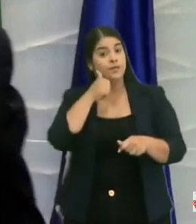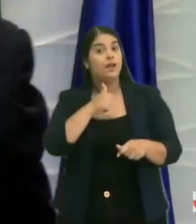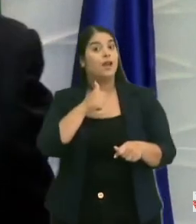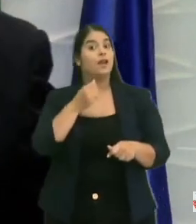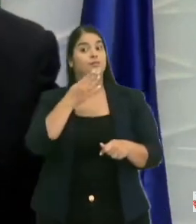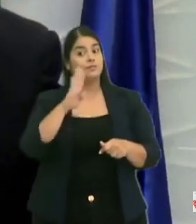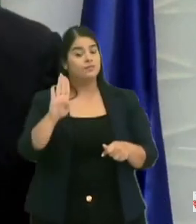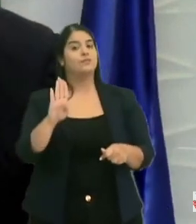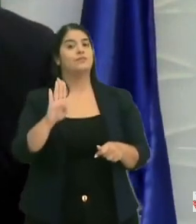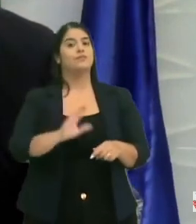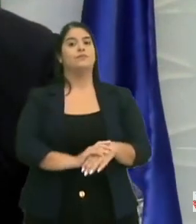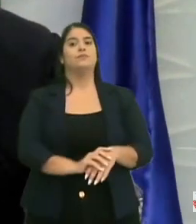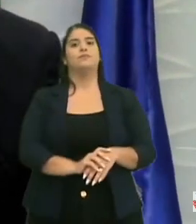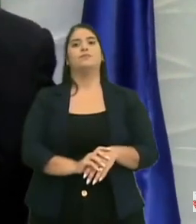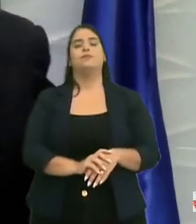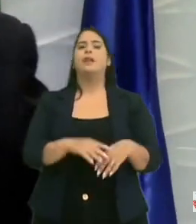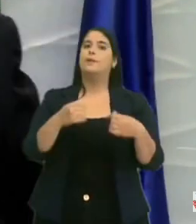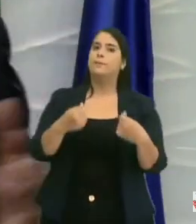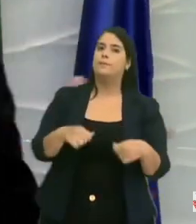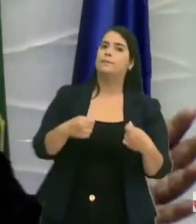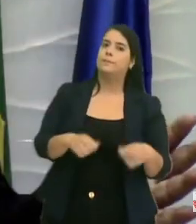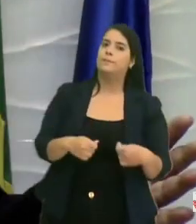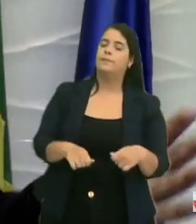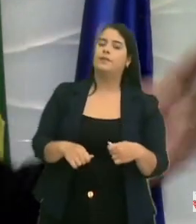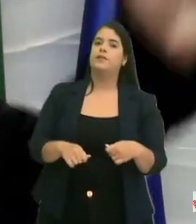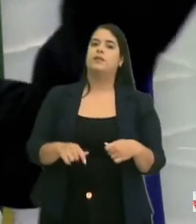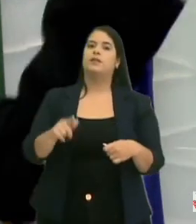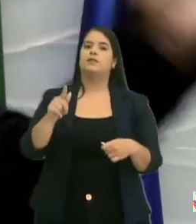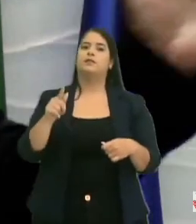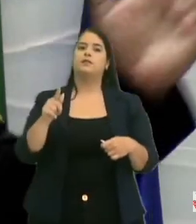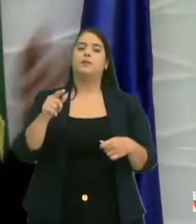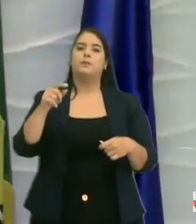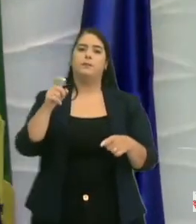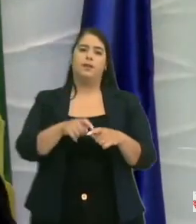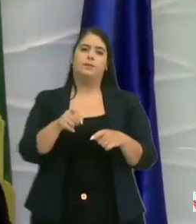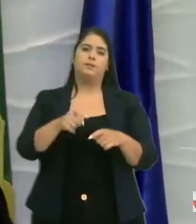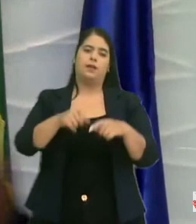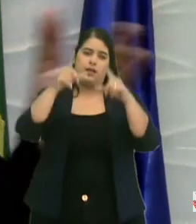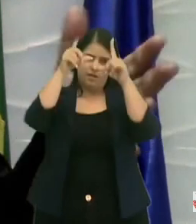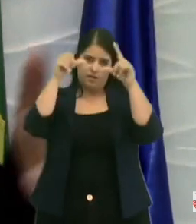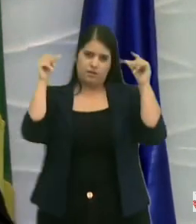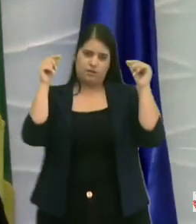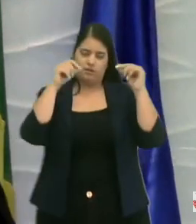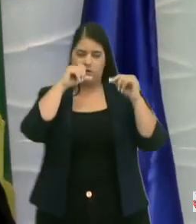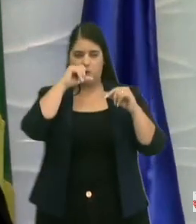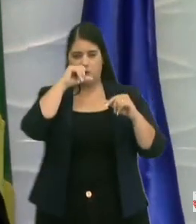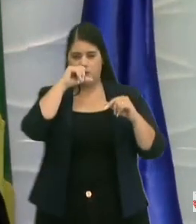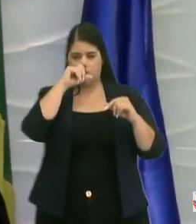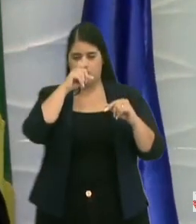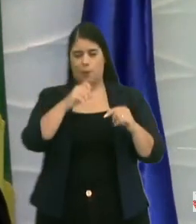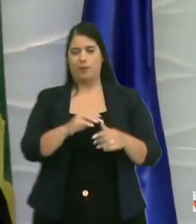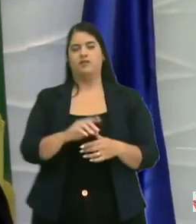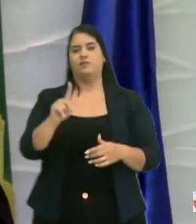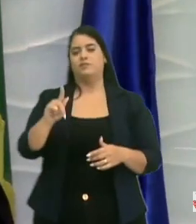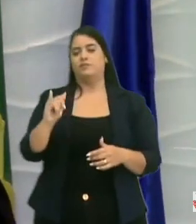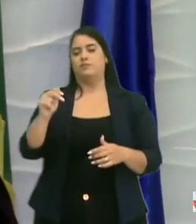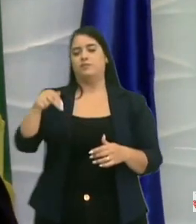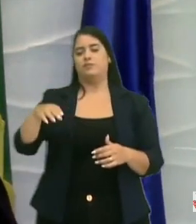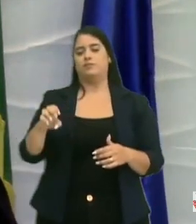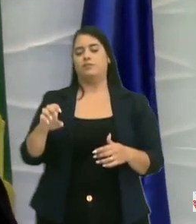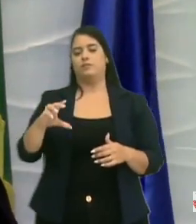principalmente, que precisar de ginecologista, procura o hospital. Nossa amiga Neide falou que a ginecologista